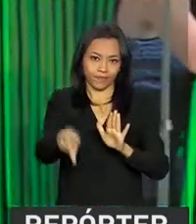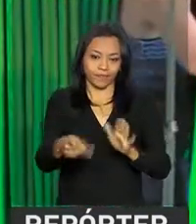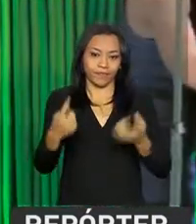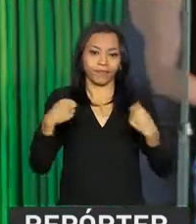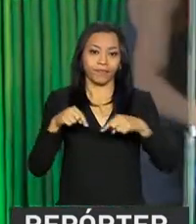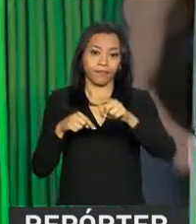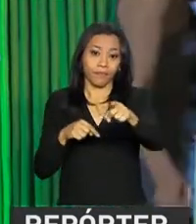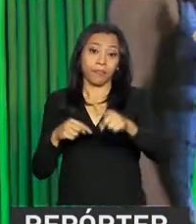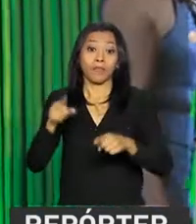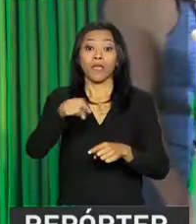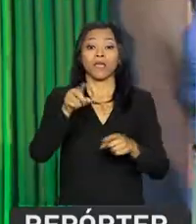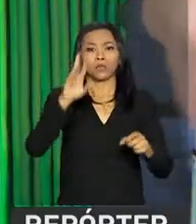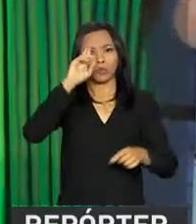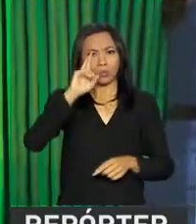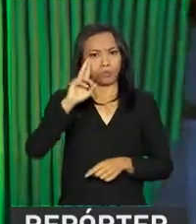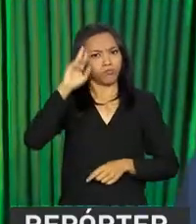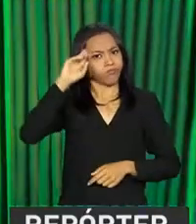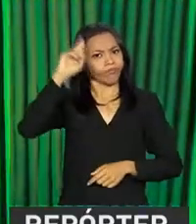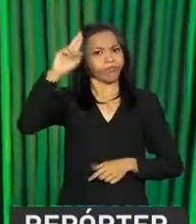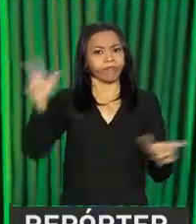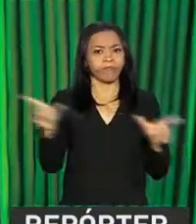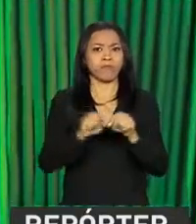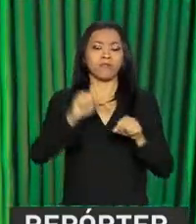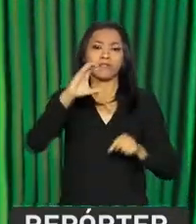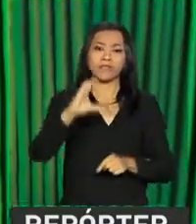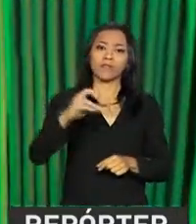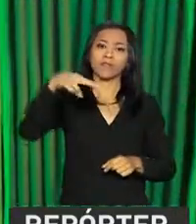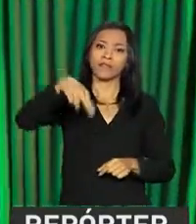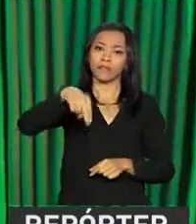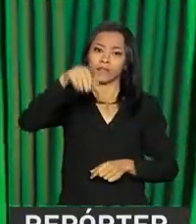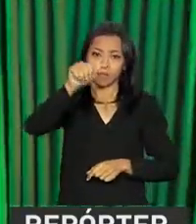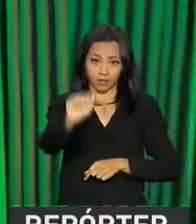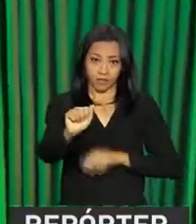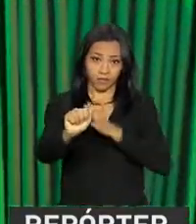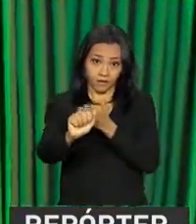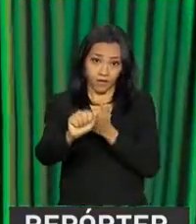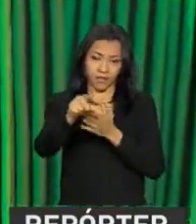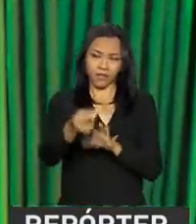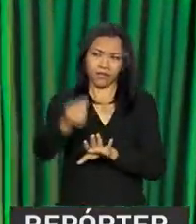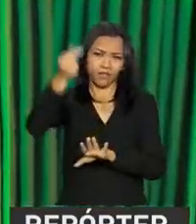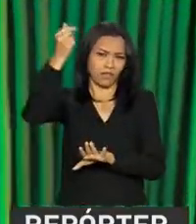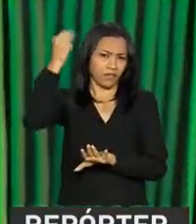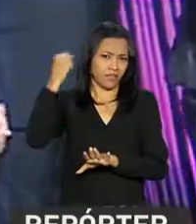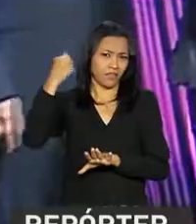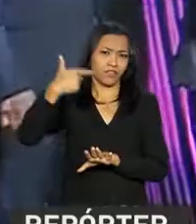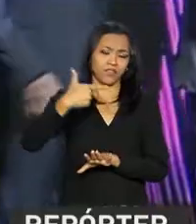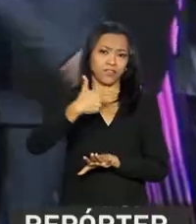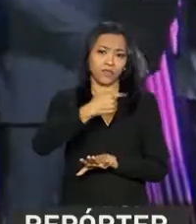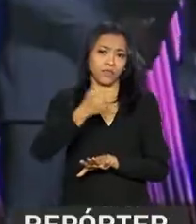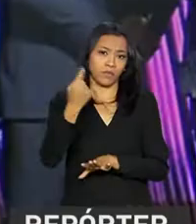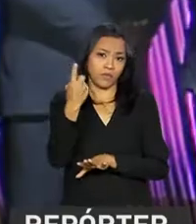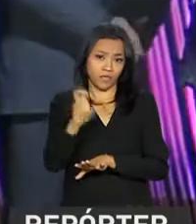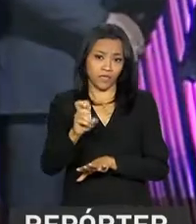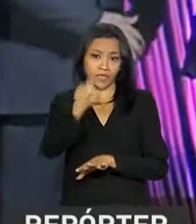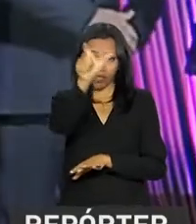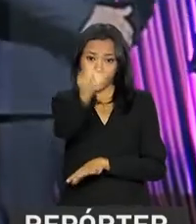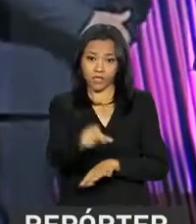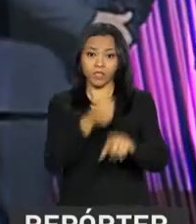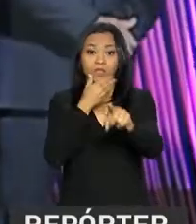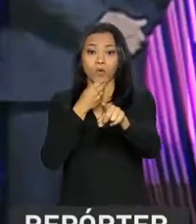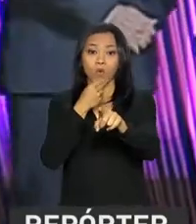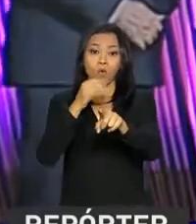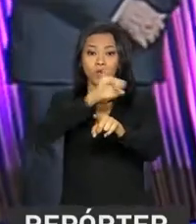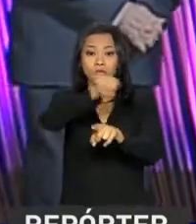comando da CNA, a Confederação da Agricultura e Pecuária do Brasil, desde 2015, João Martins tomou